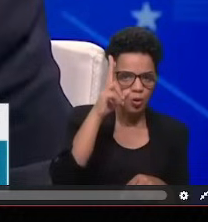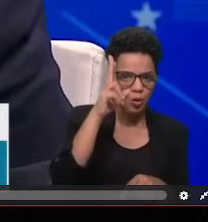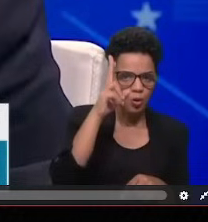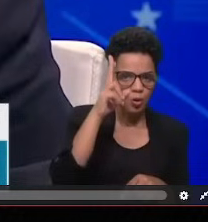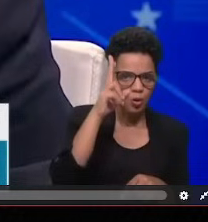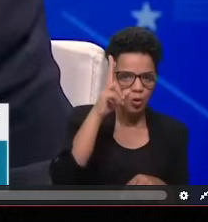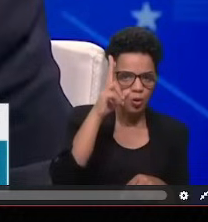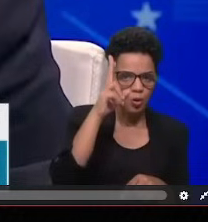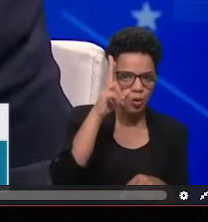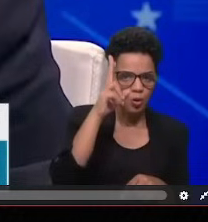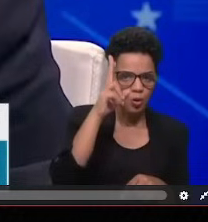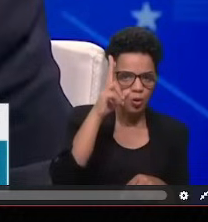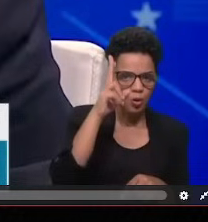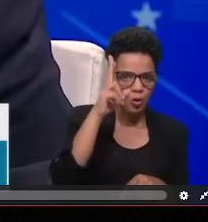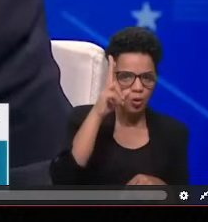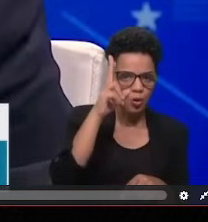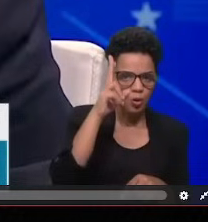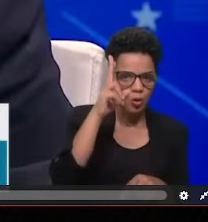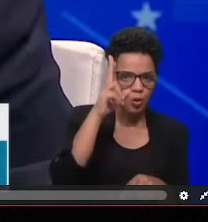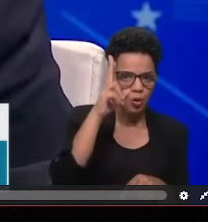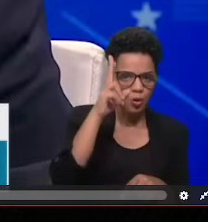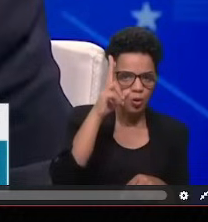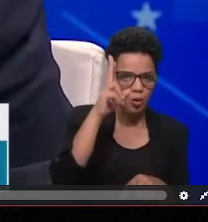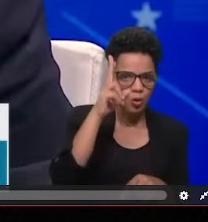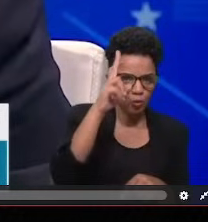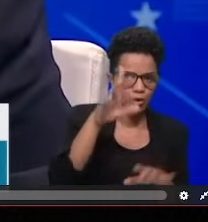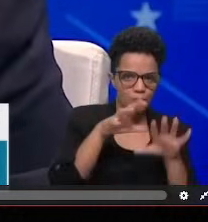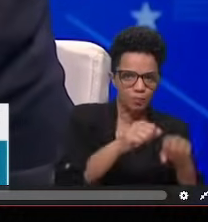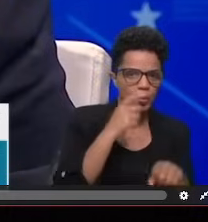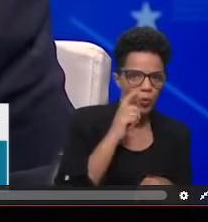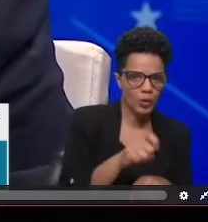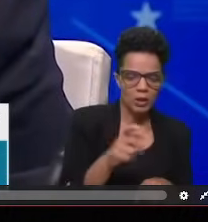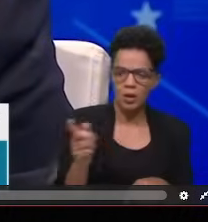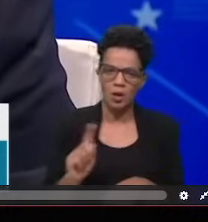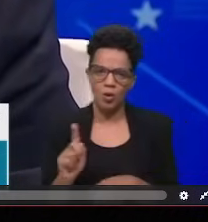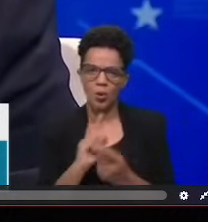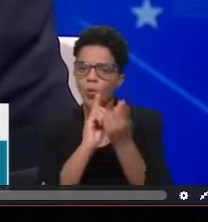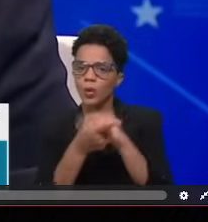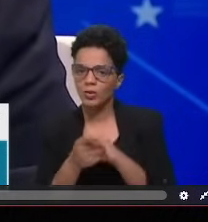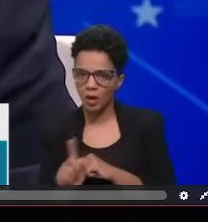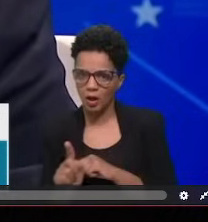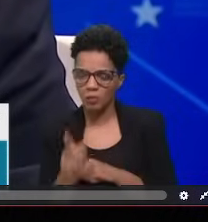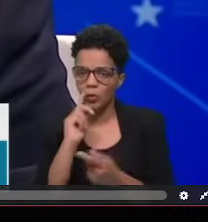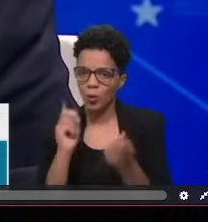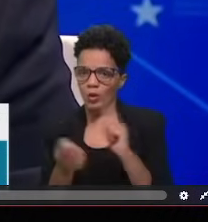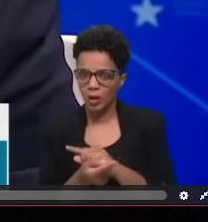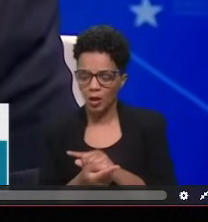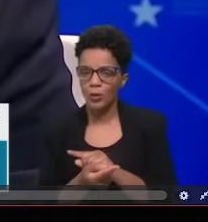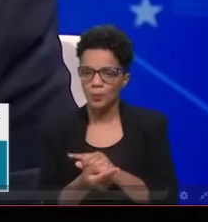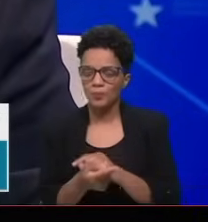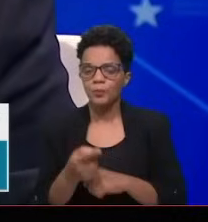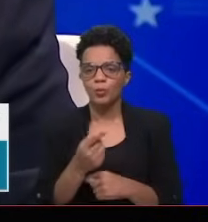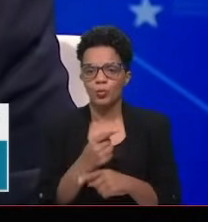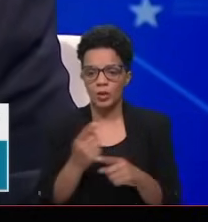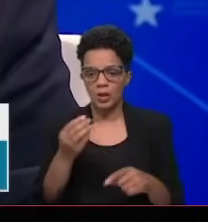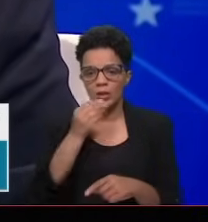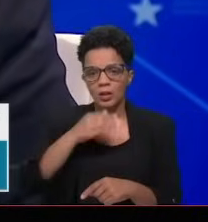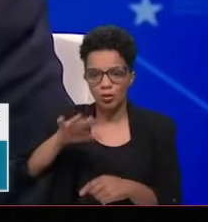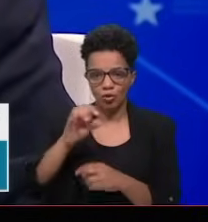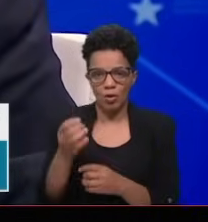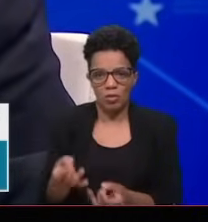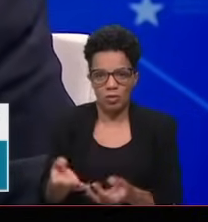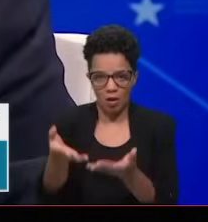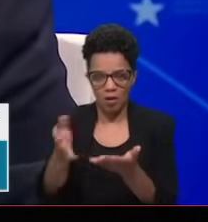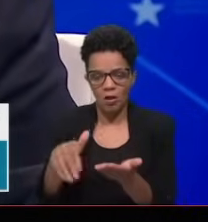literalmente cedência do território Total a sua propost pelo contrário pelo contrário porque se a cedência dos territórios